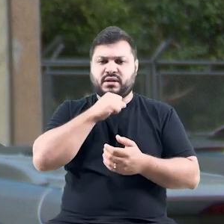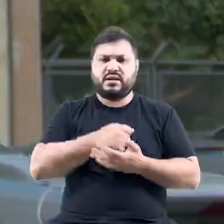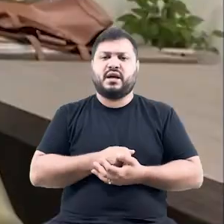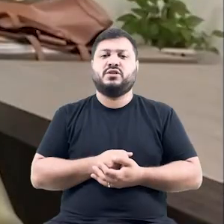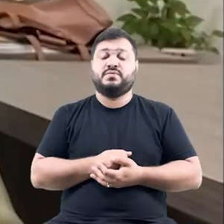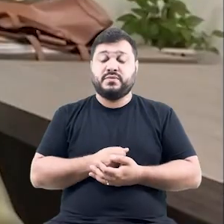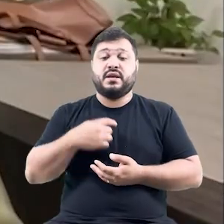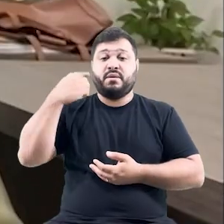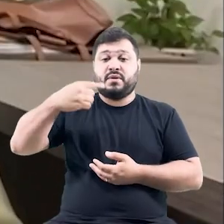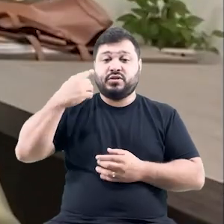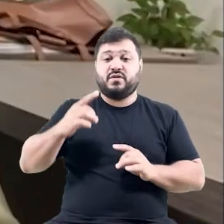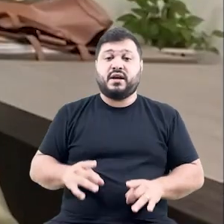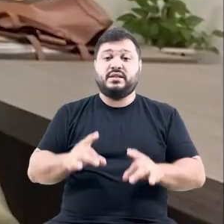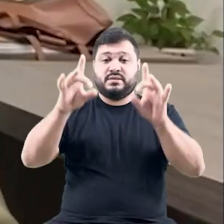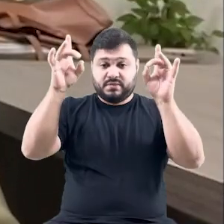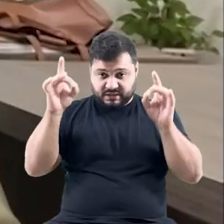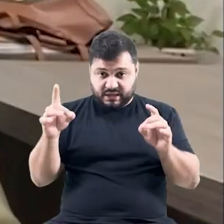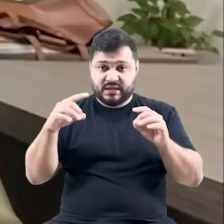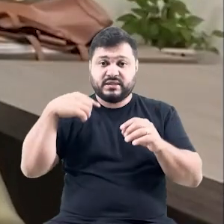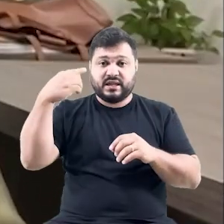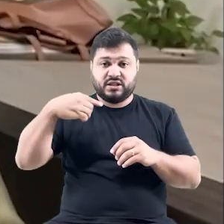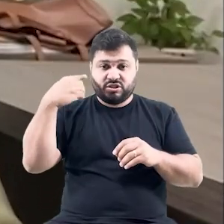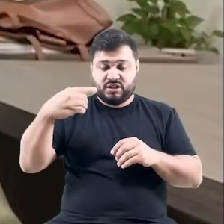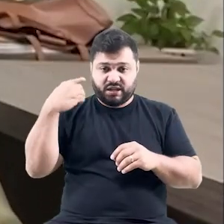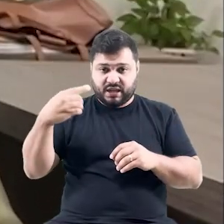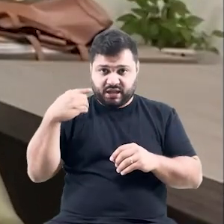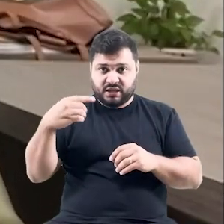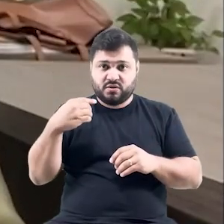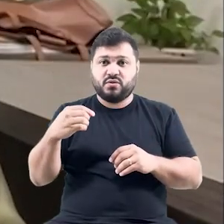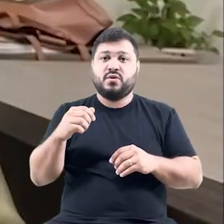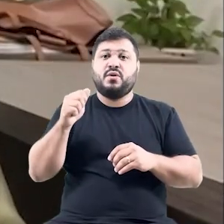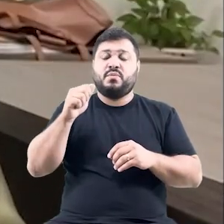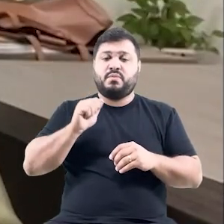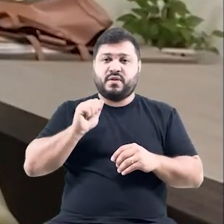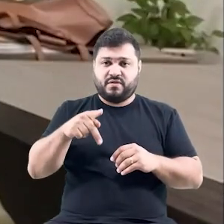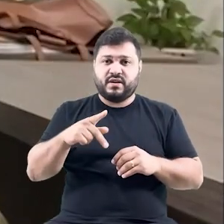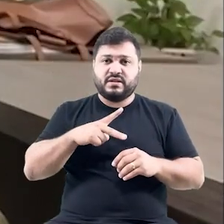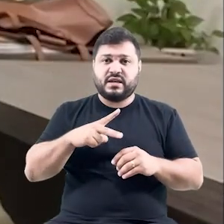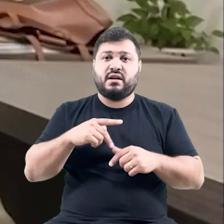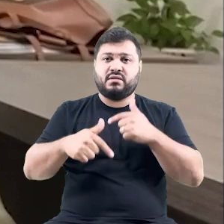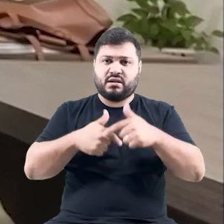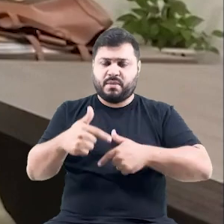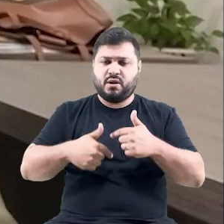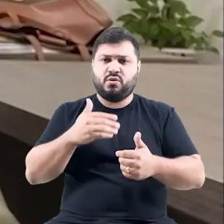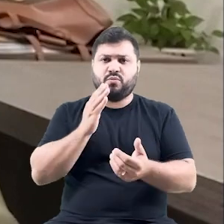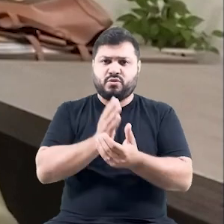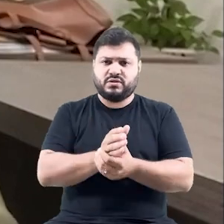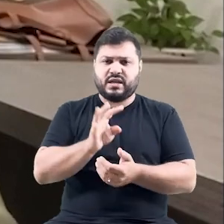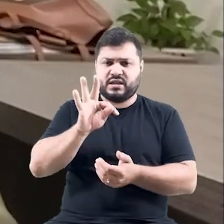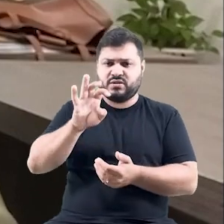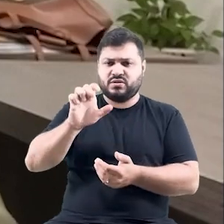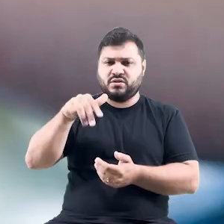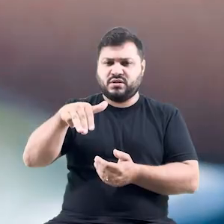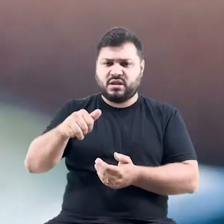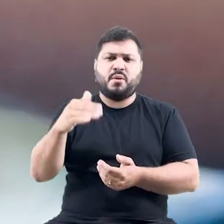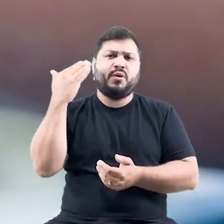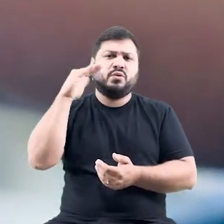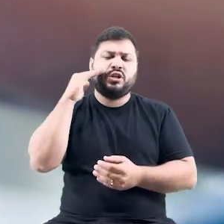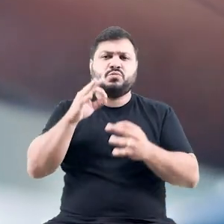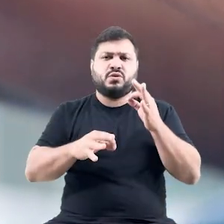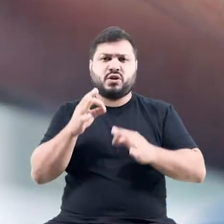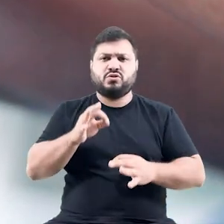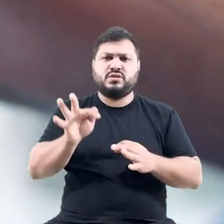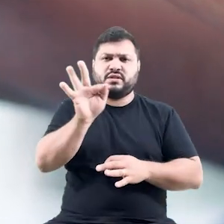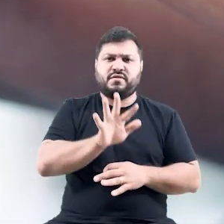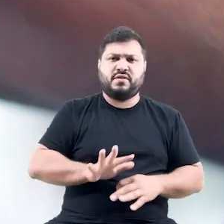maternidade. Para a advogada especialista em direito previdenciário que atuou no processo, Elma Ribeiro, o